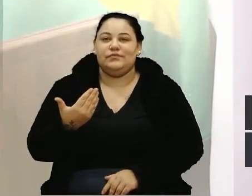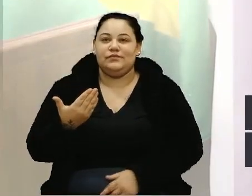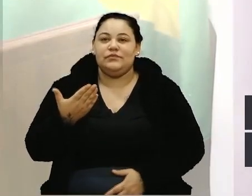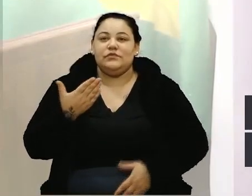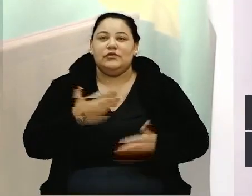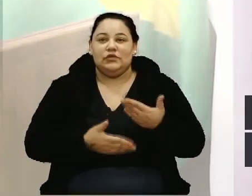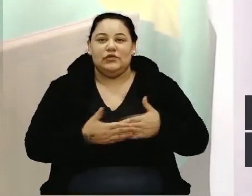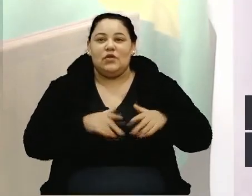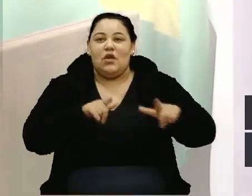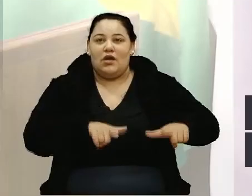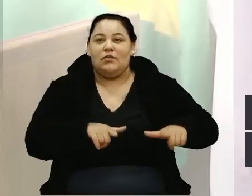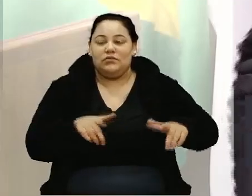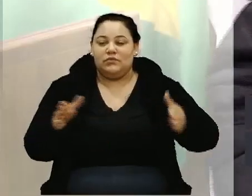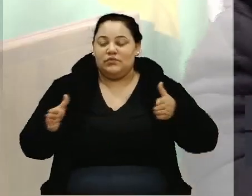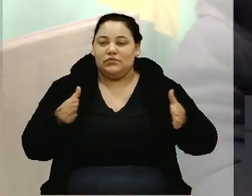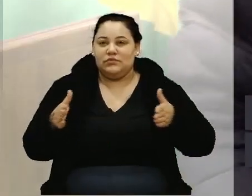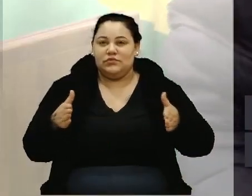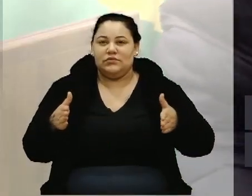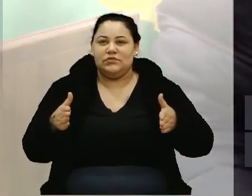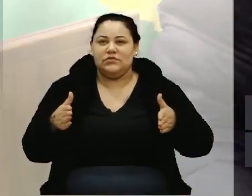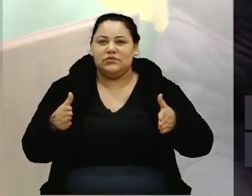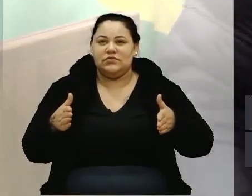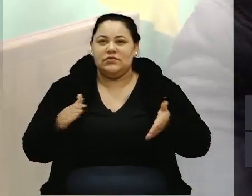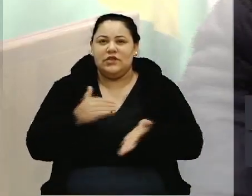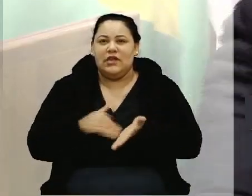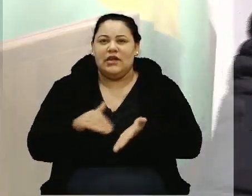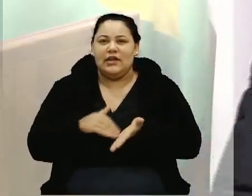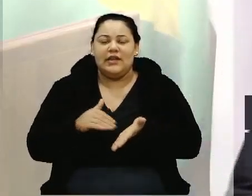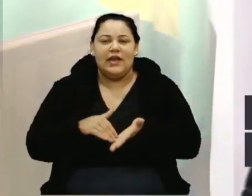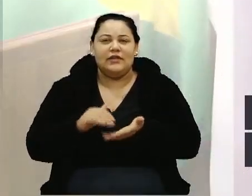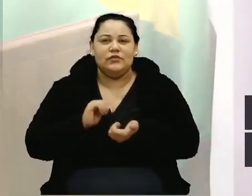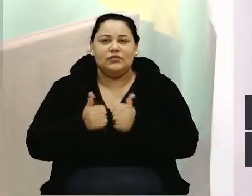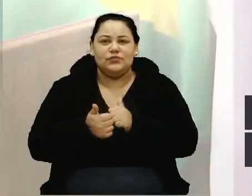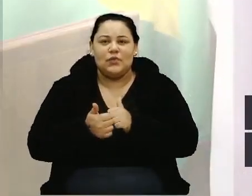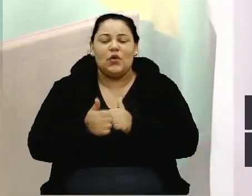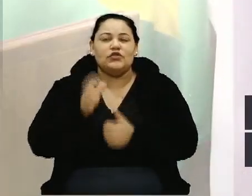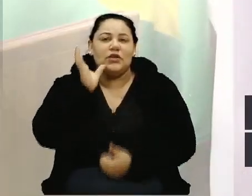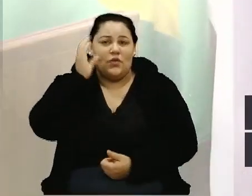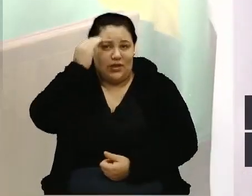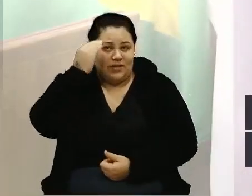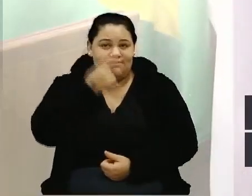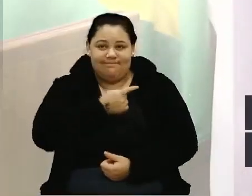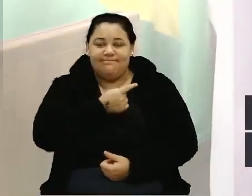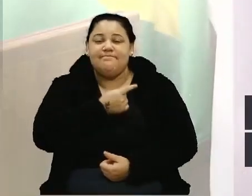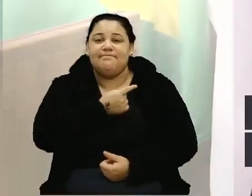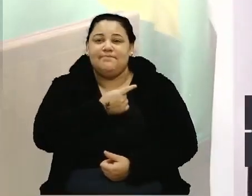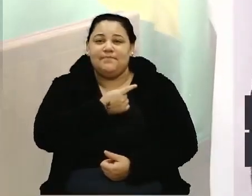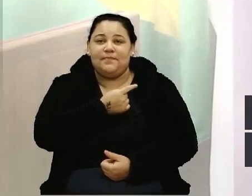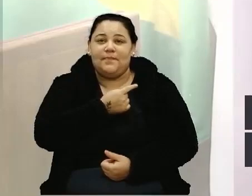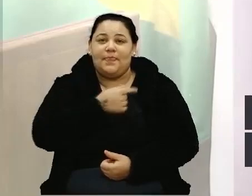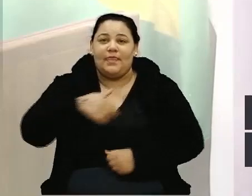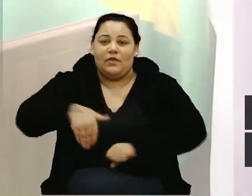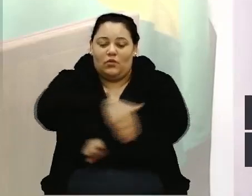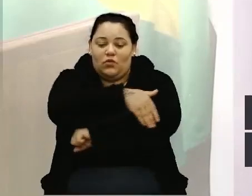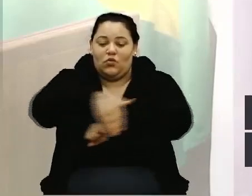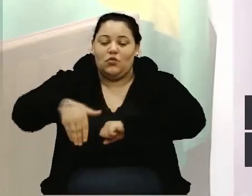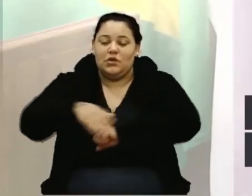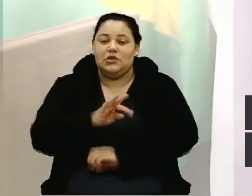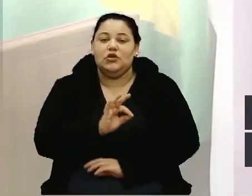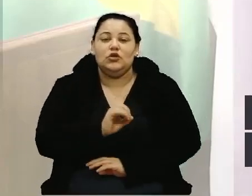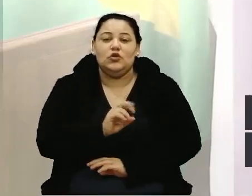época o secretário de Esporte e Lazer era o colega Felipe Germemeyer. A Rua dos Torneadores, que